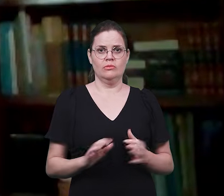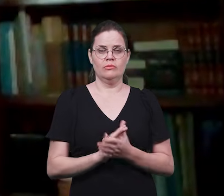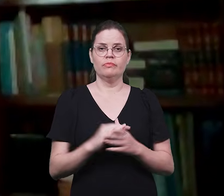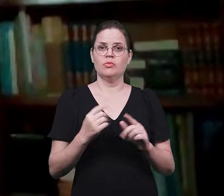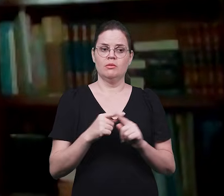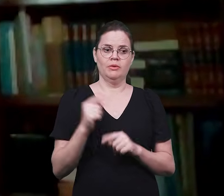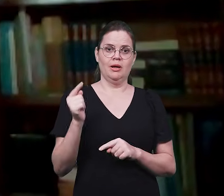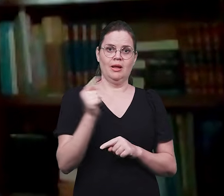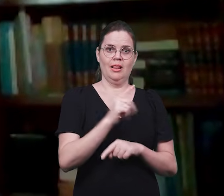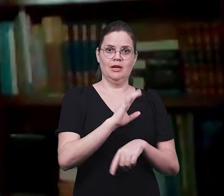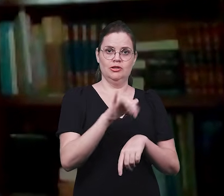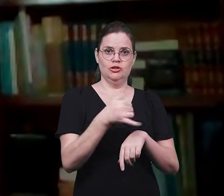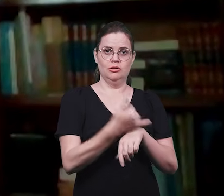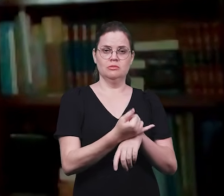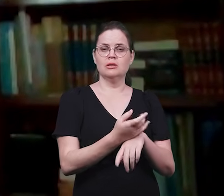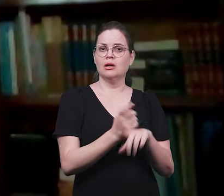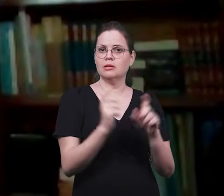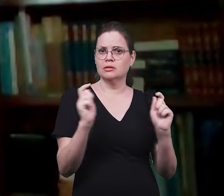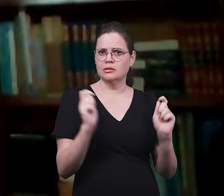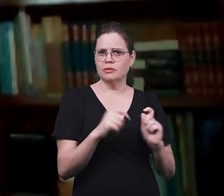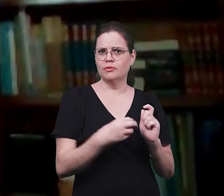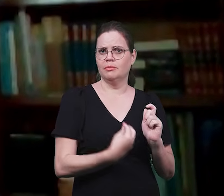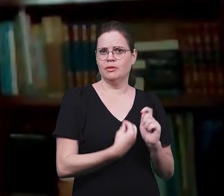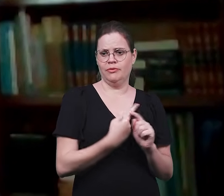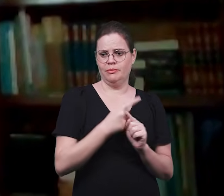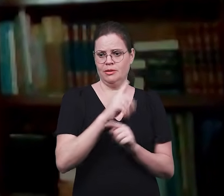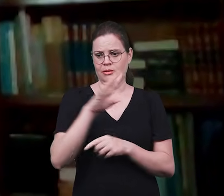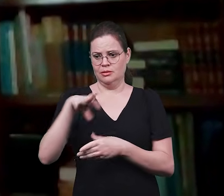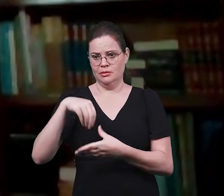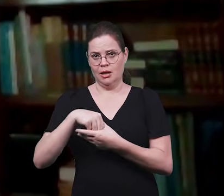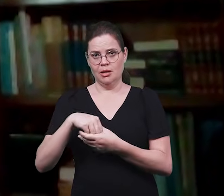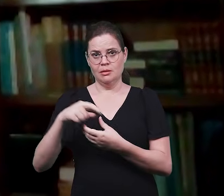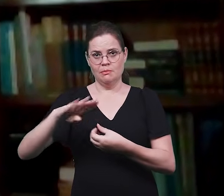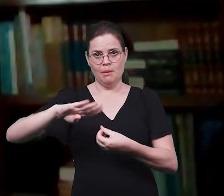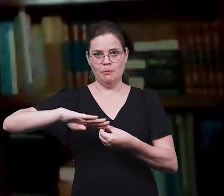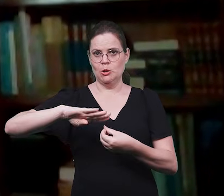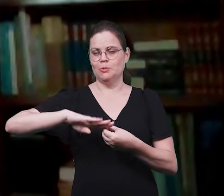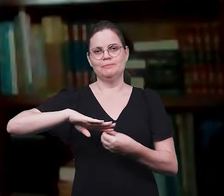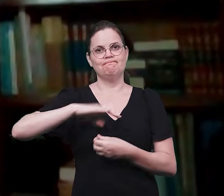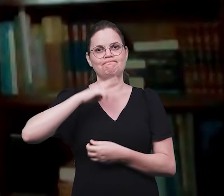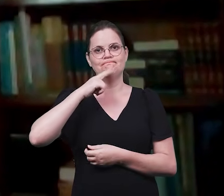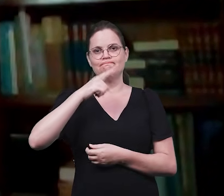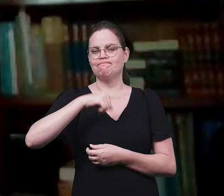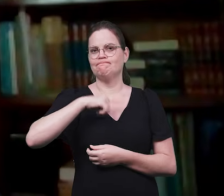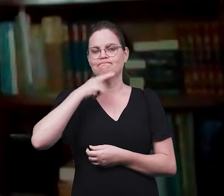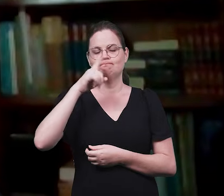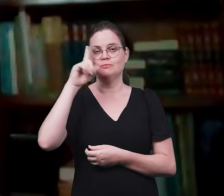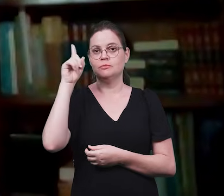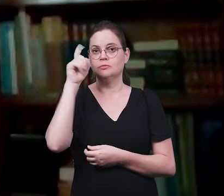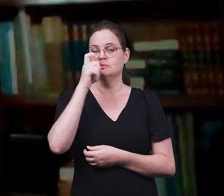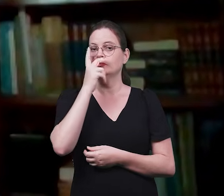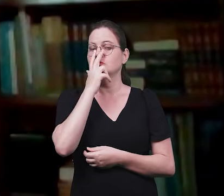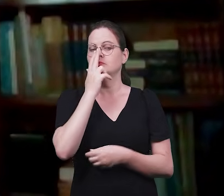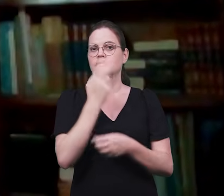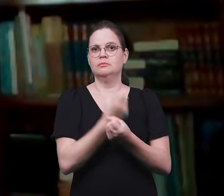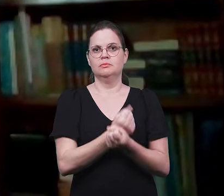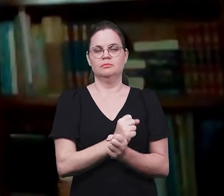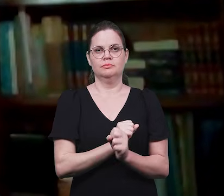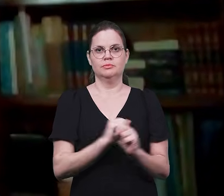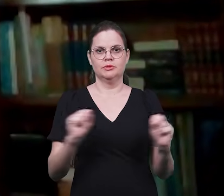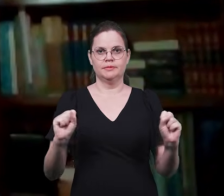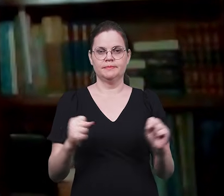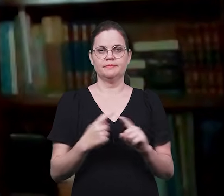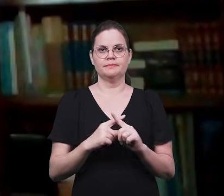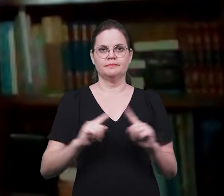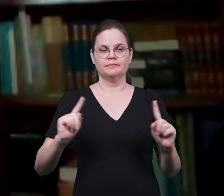na verdade, eles poderiam viver fora daquele local, seria muito difícil. Podemos dizer que seria impossível,